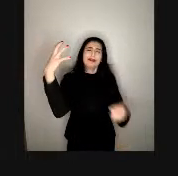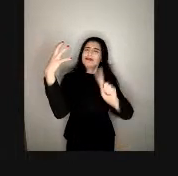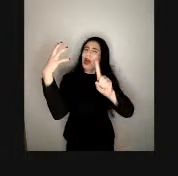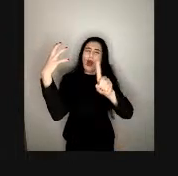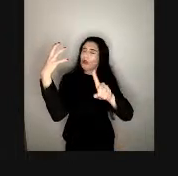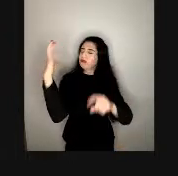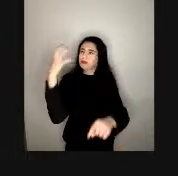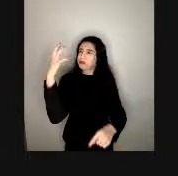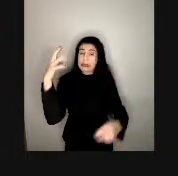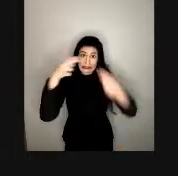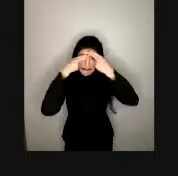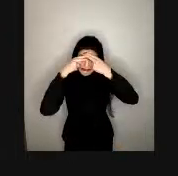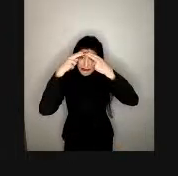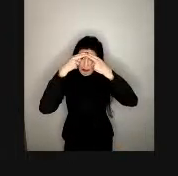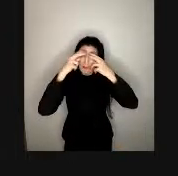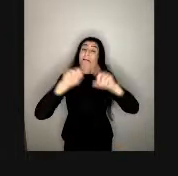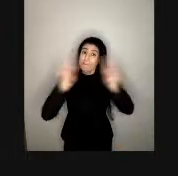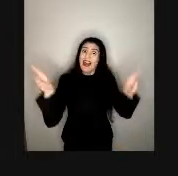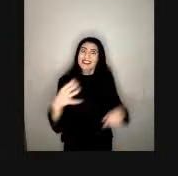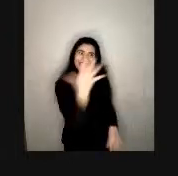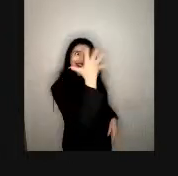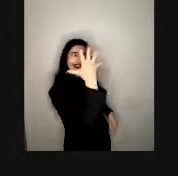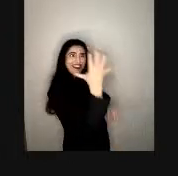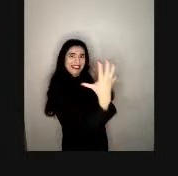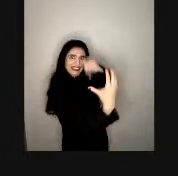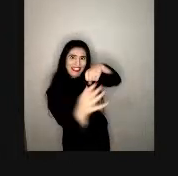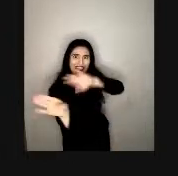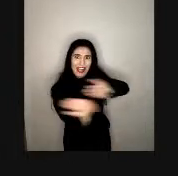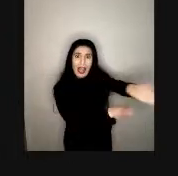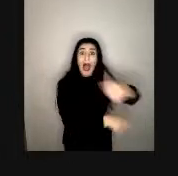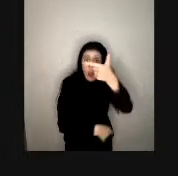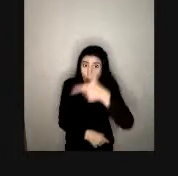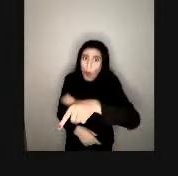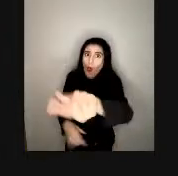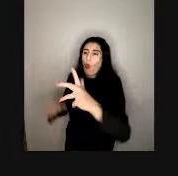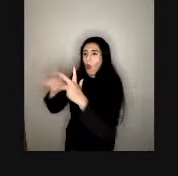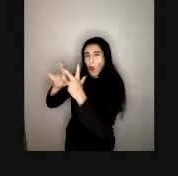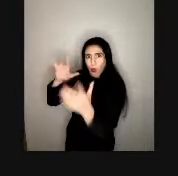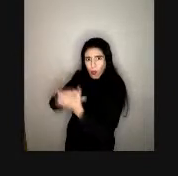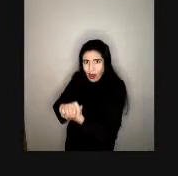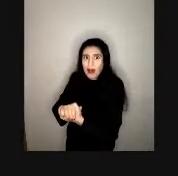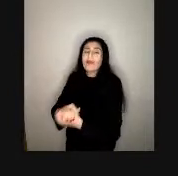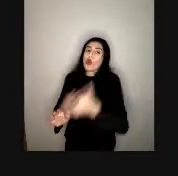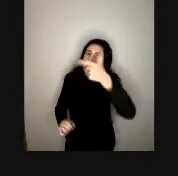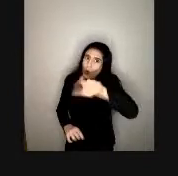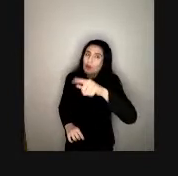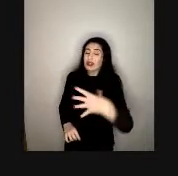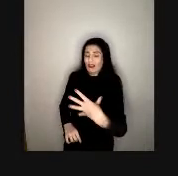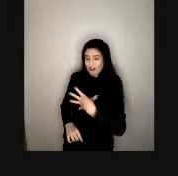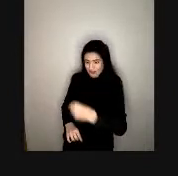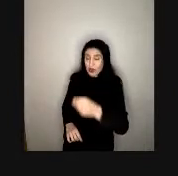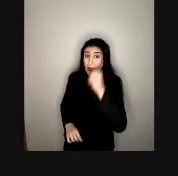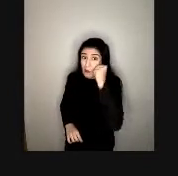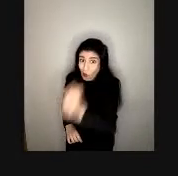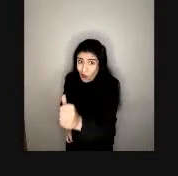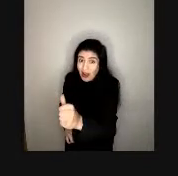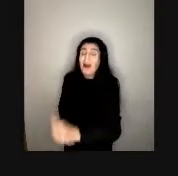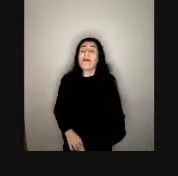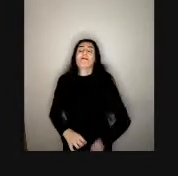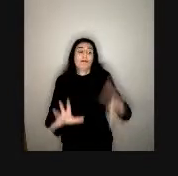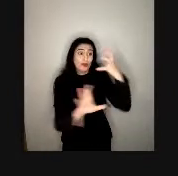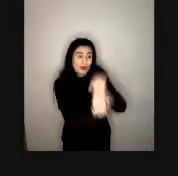A Alessandra casou de novo, está com outra filha, uma gracinha, então está com 3